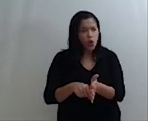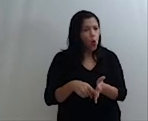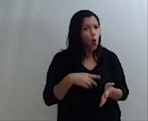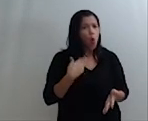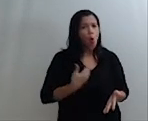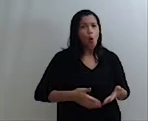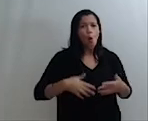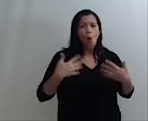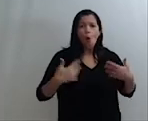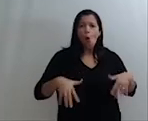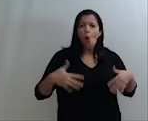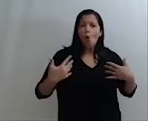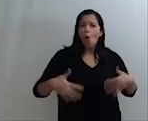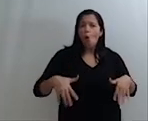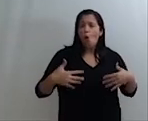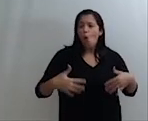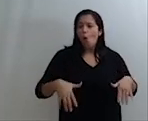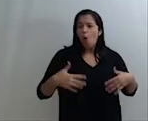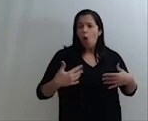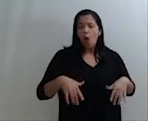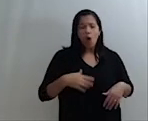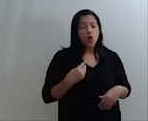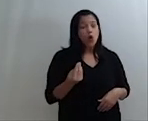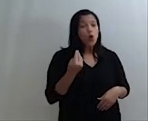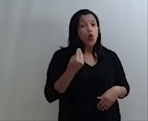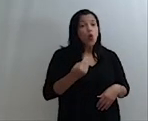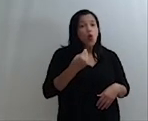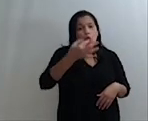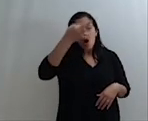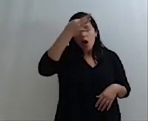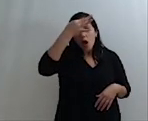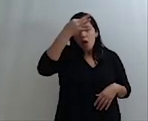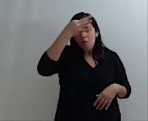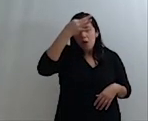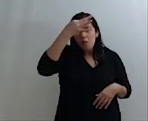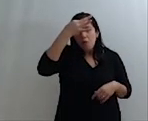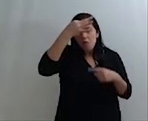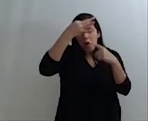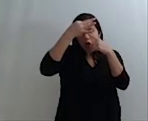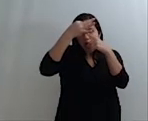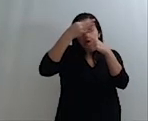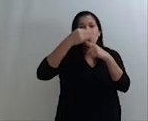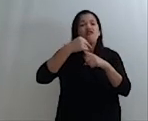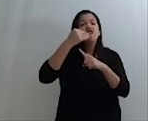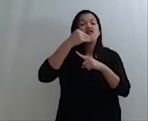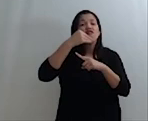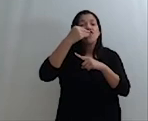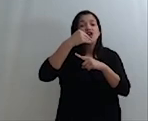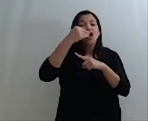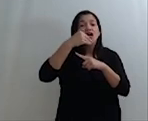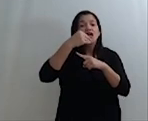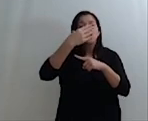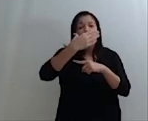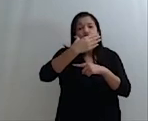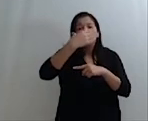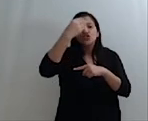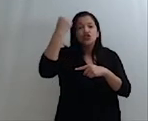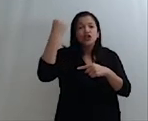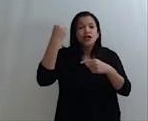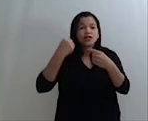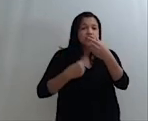diz respeito à fragilidade da memória humana em especial quando se está falando da do